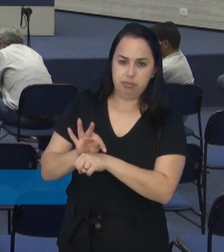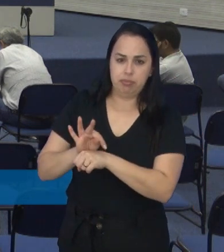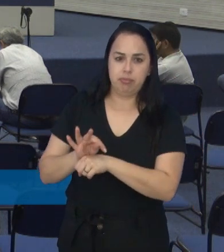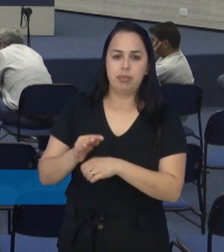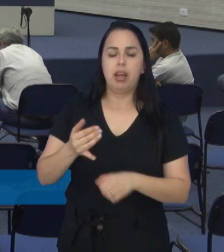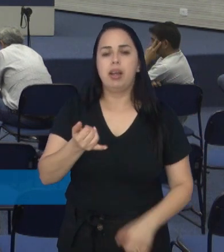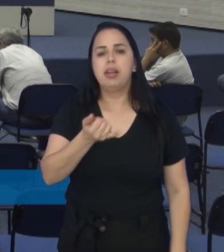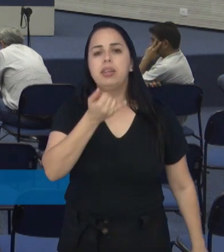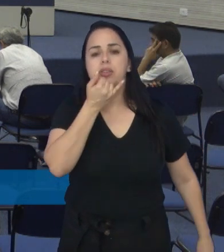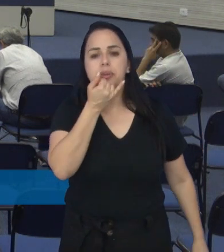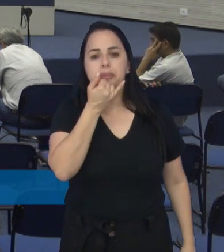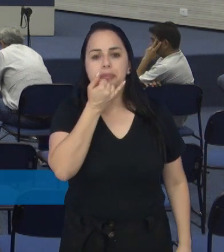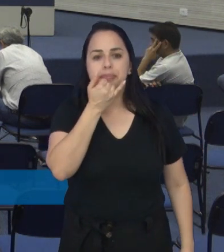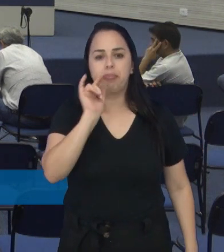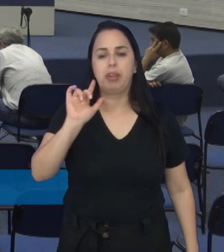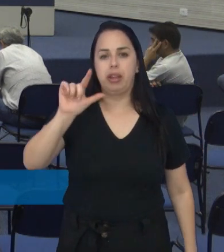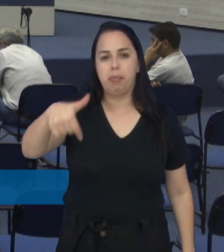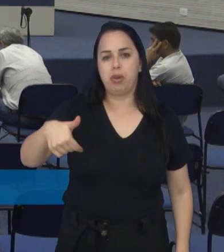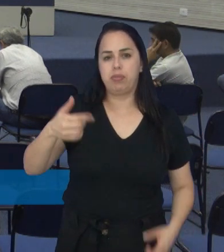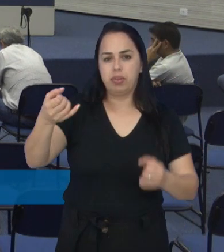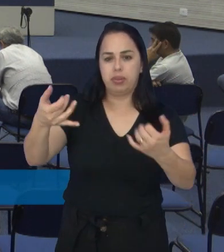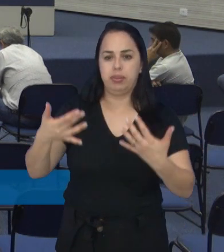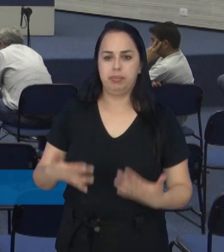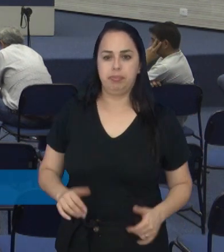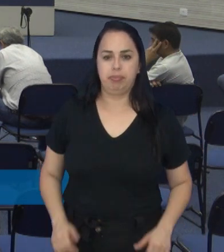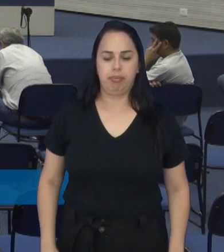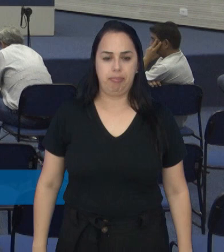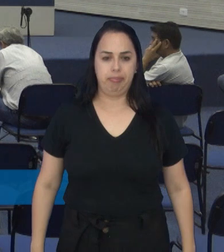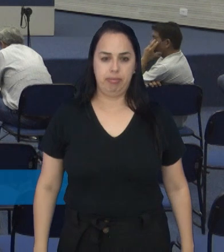Ah desculpa mas aí eu posso falar explicação